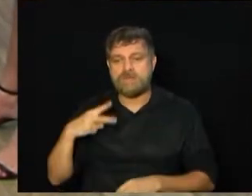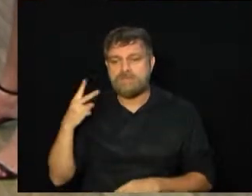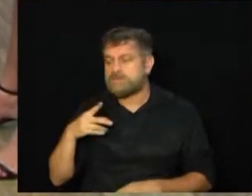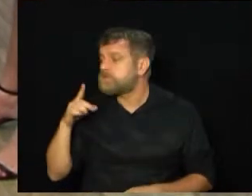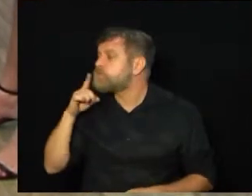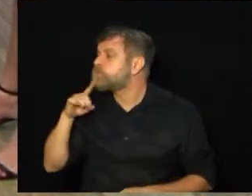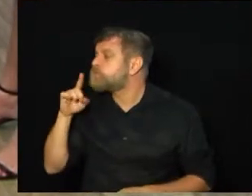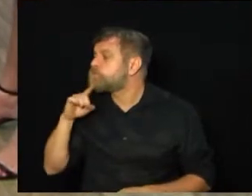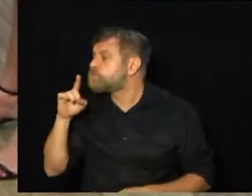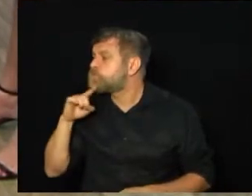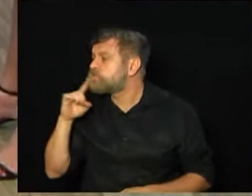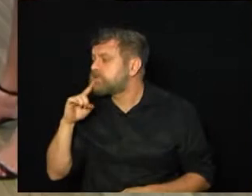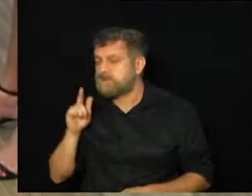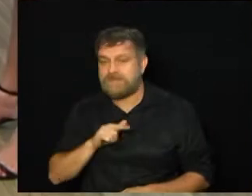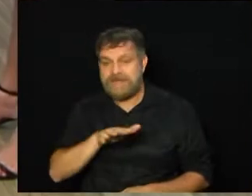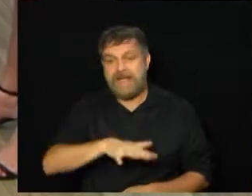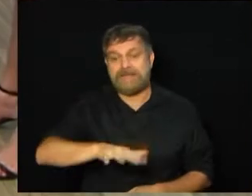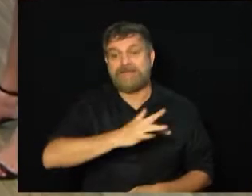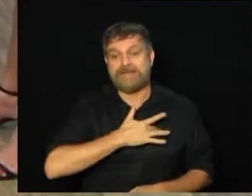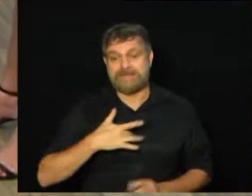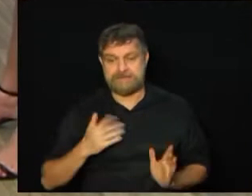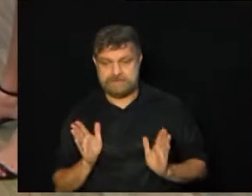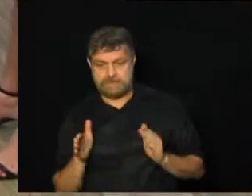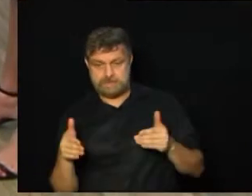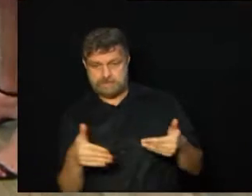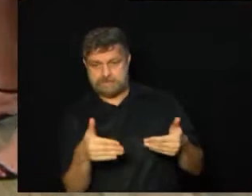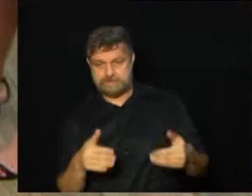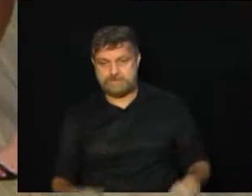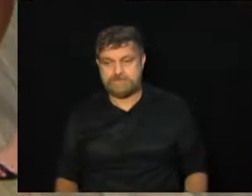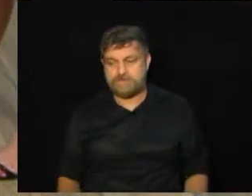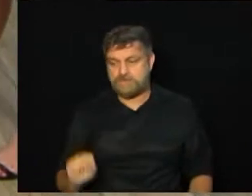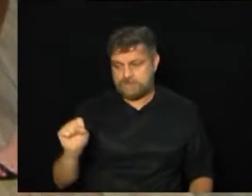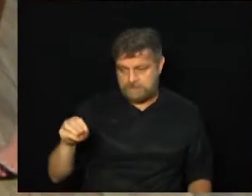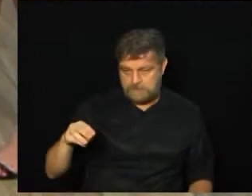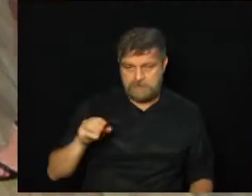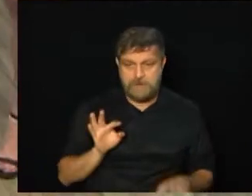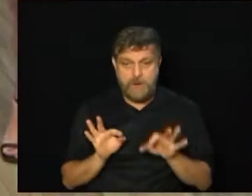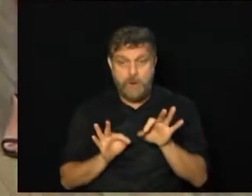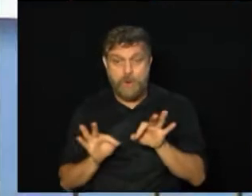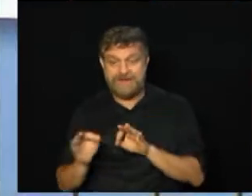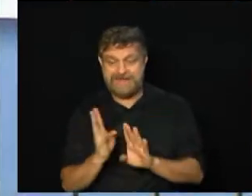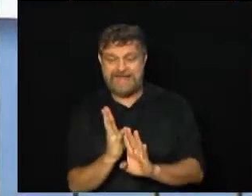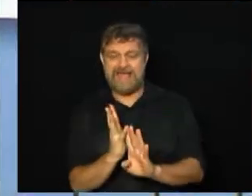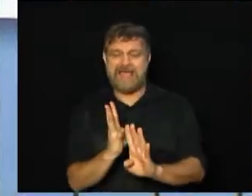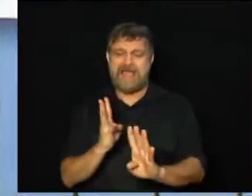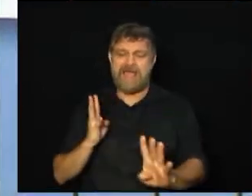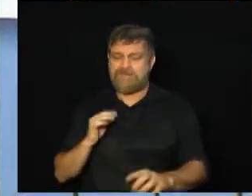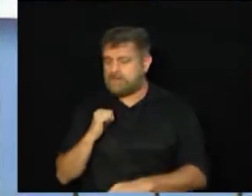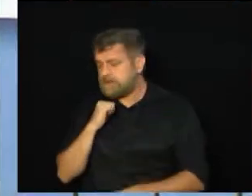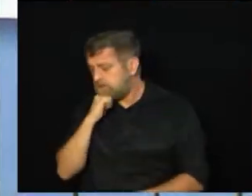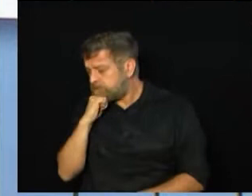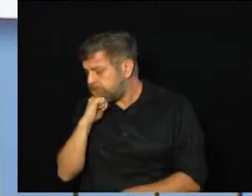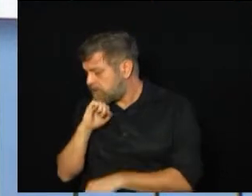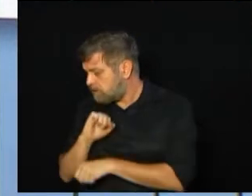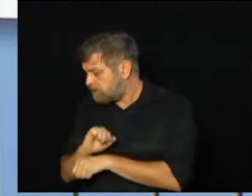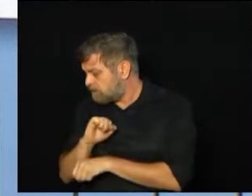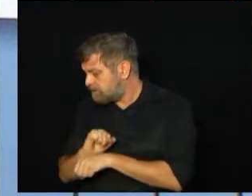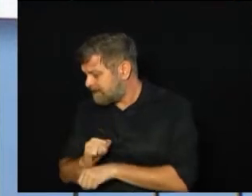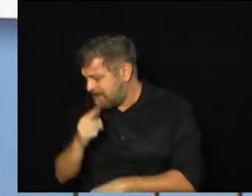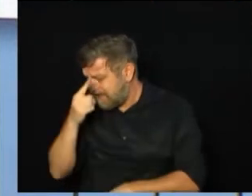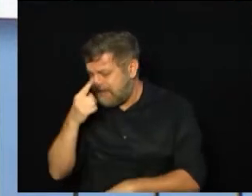Eduardo Magoga, que é na área da saúde. É para organizar a fila de espera ou atendimento ali no momento